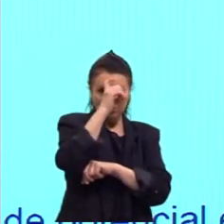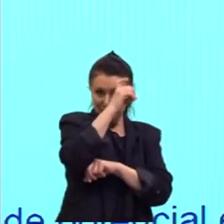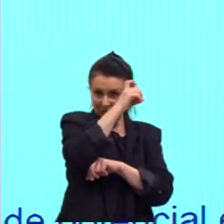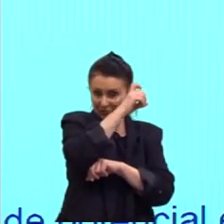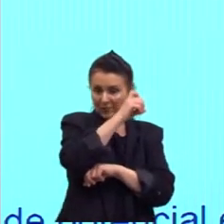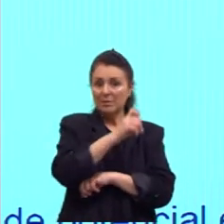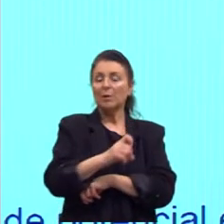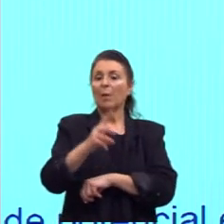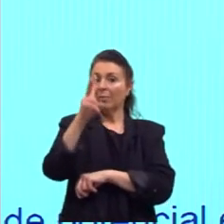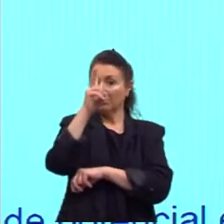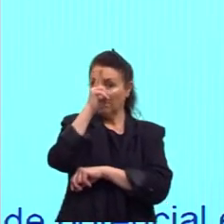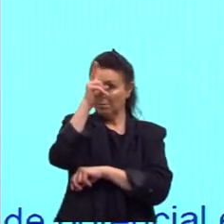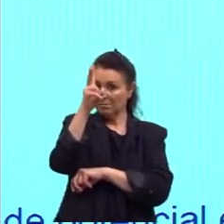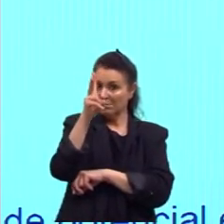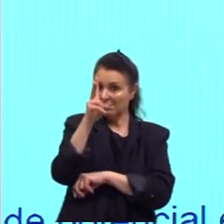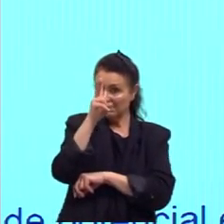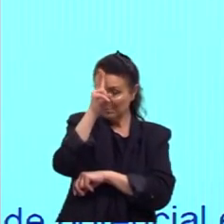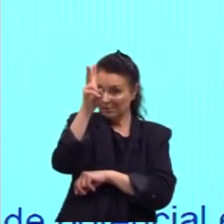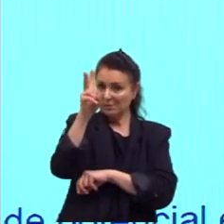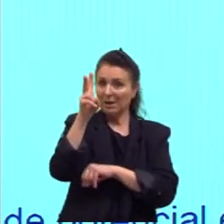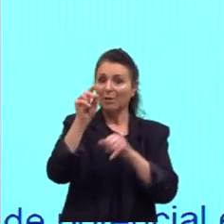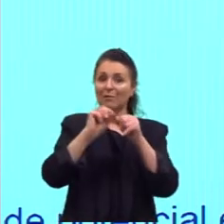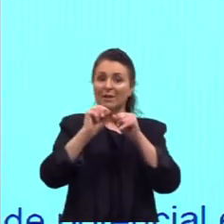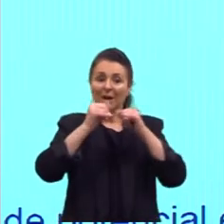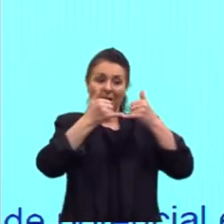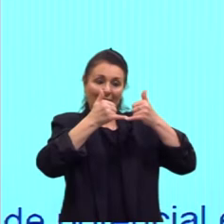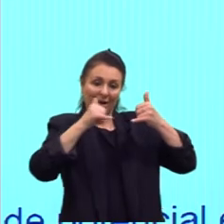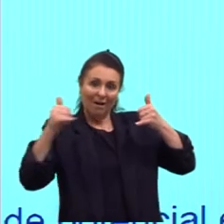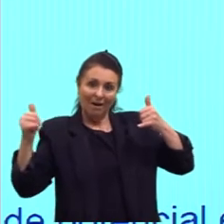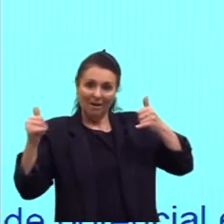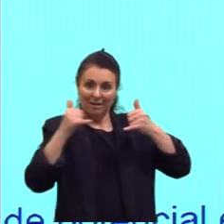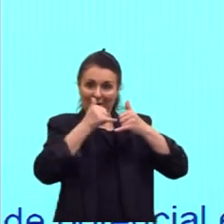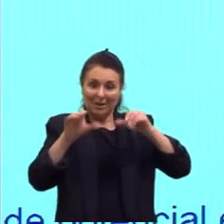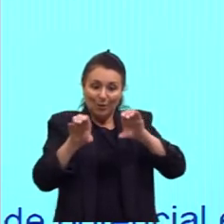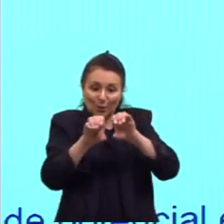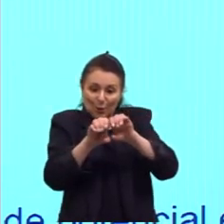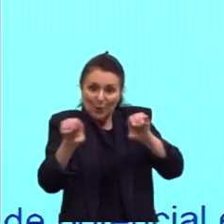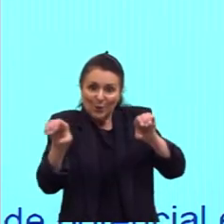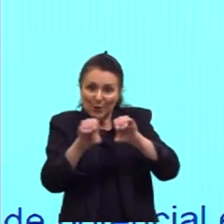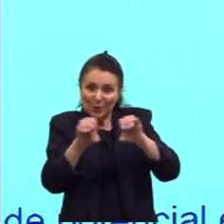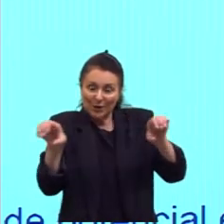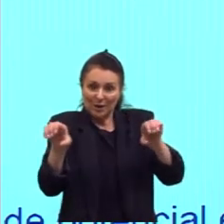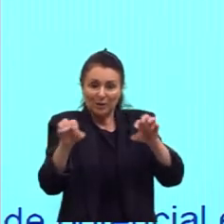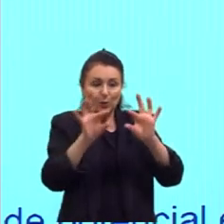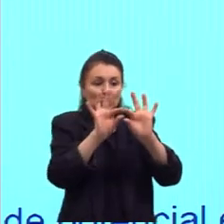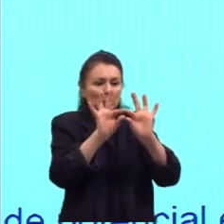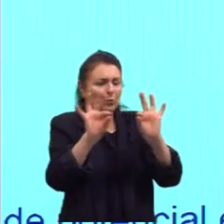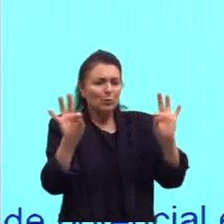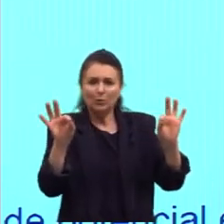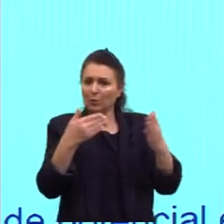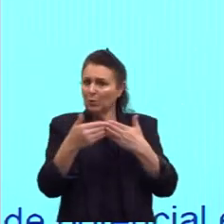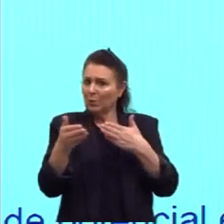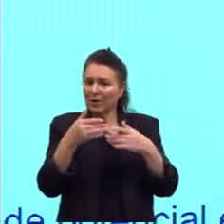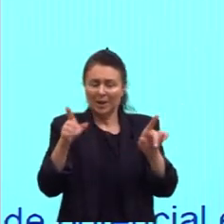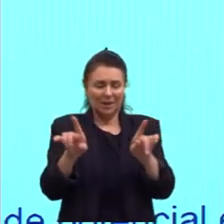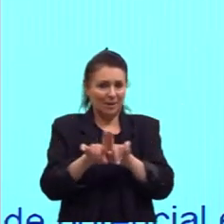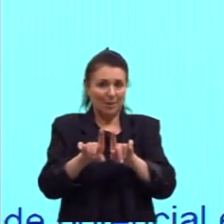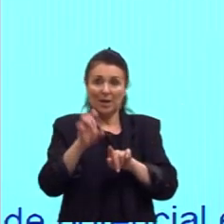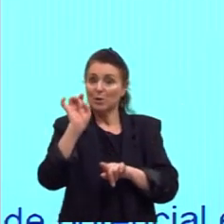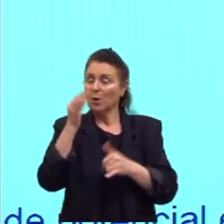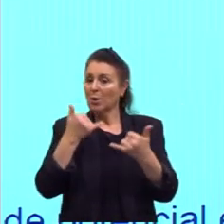para atenção então a fazer gerar uma corrente no circuito né no fio que seja tá